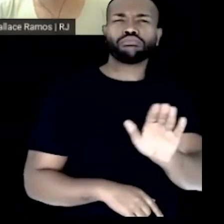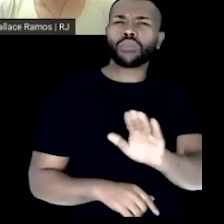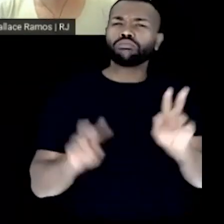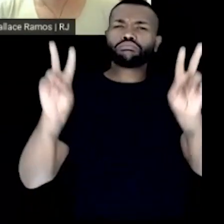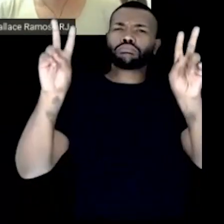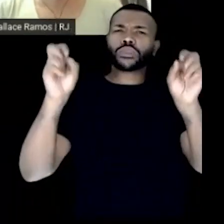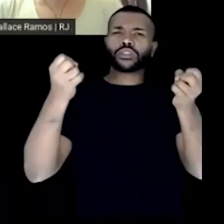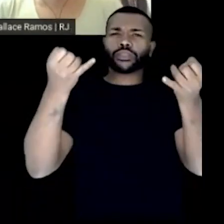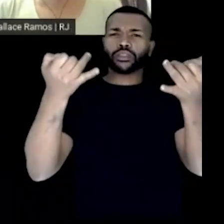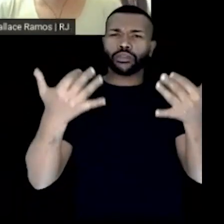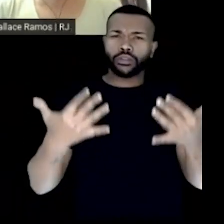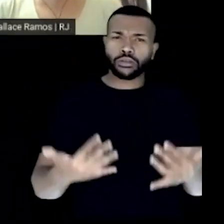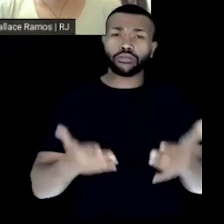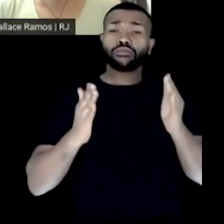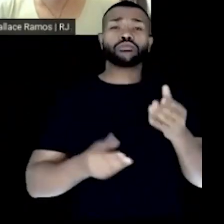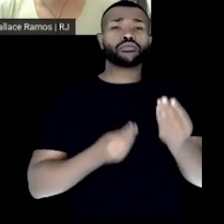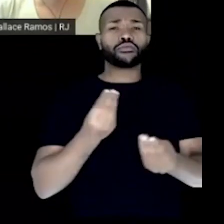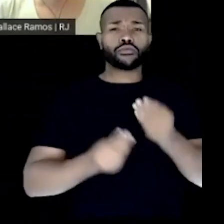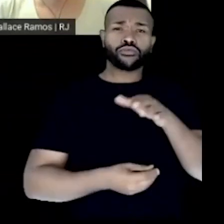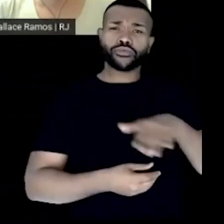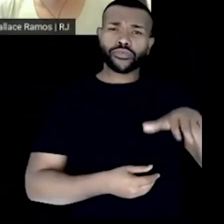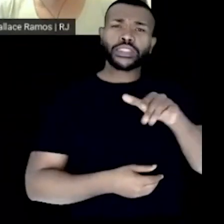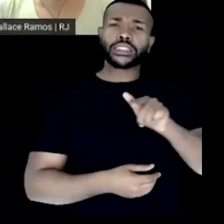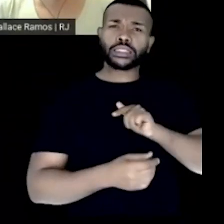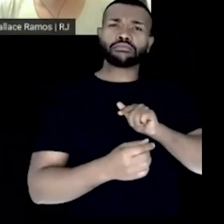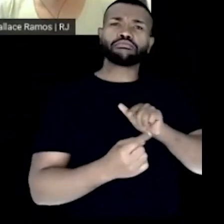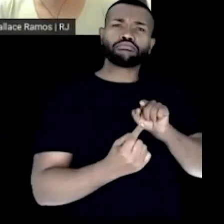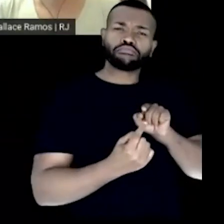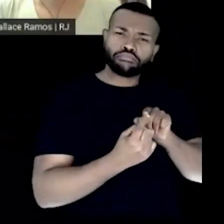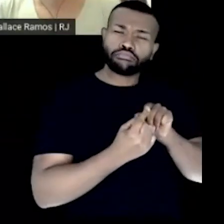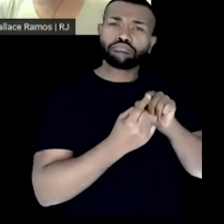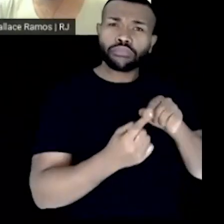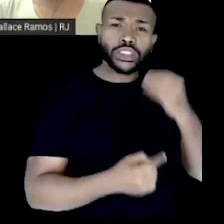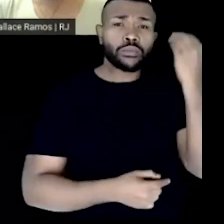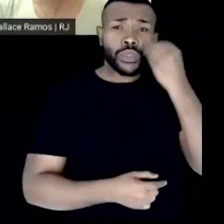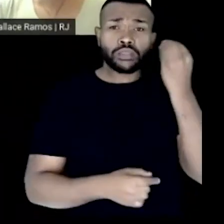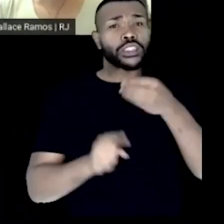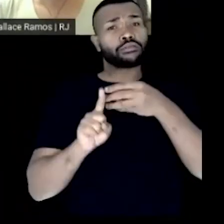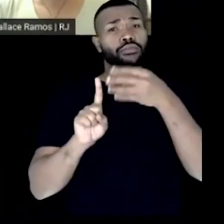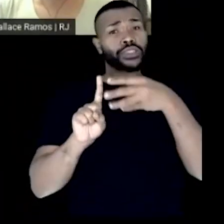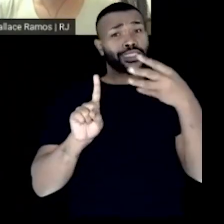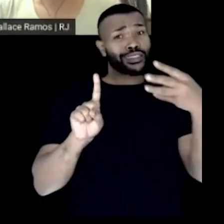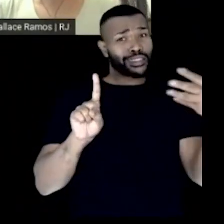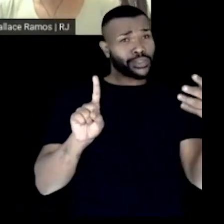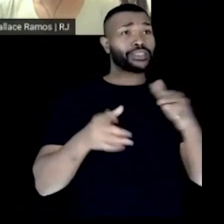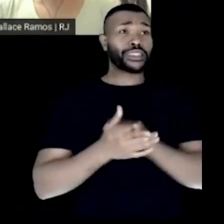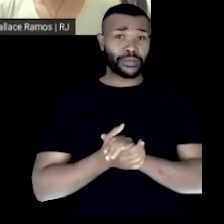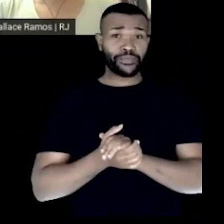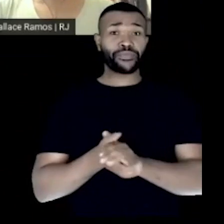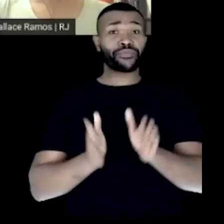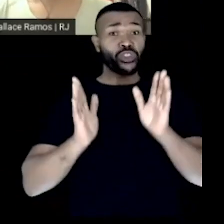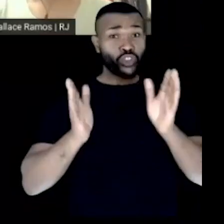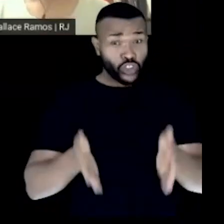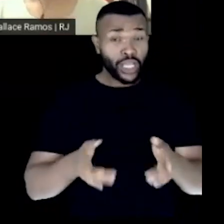histriônico ao tratar dessas questões. Como é para vocês essa abordagem das vivências de LGBTQs?